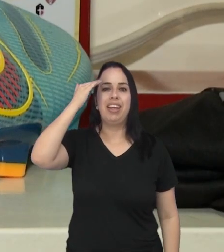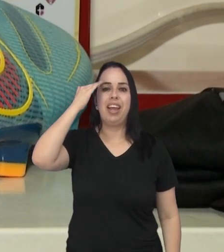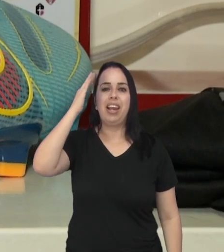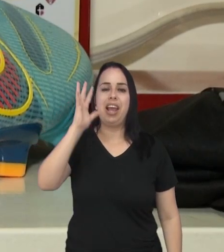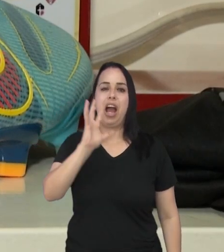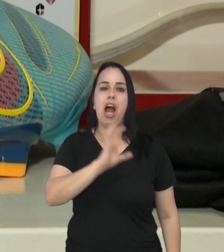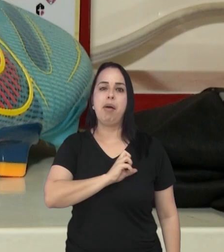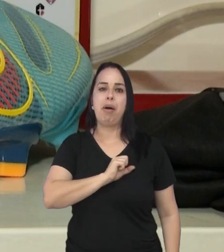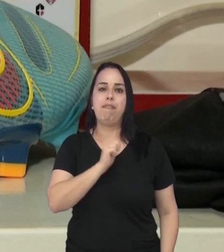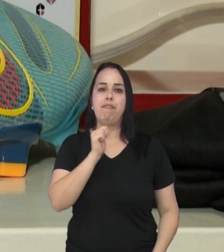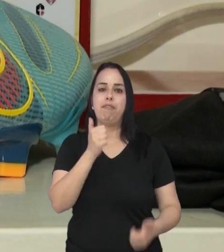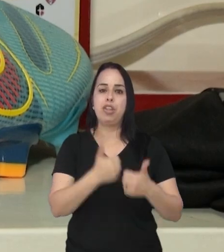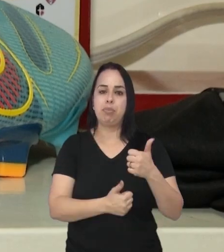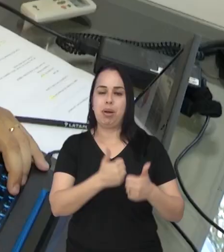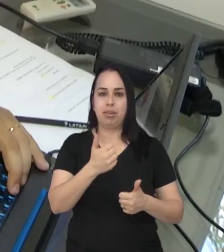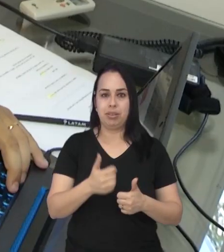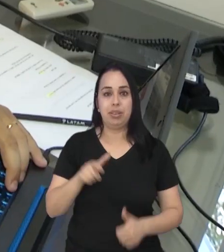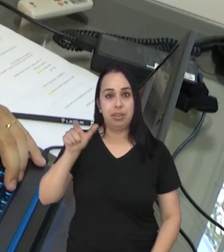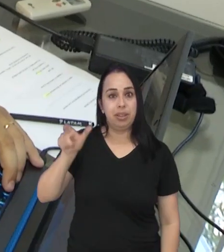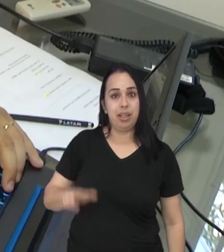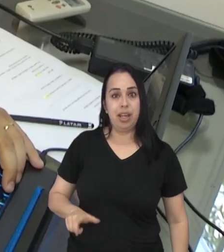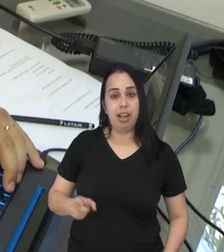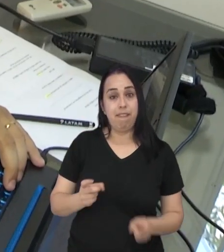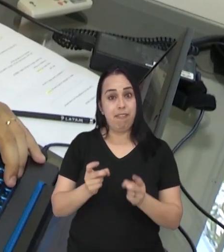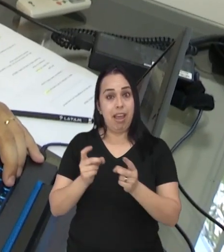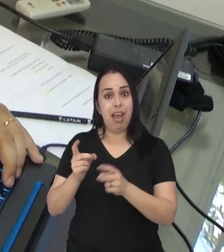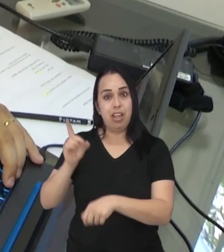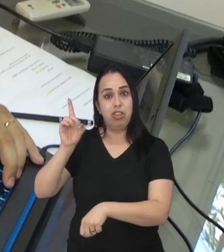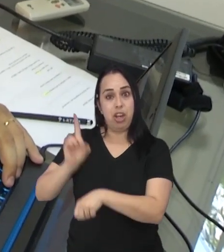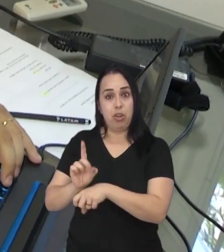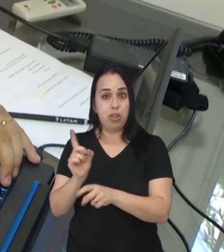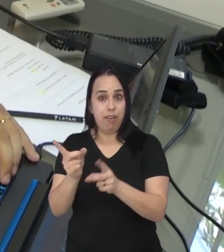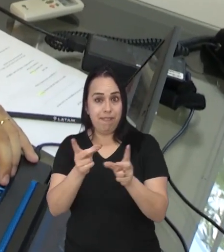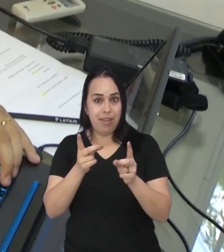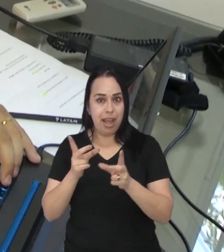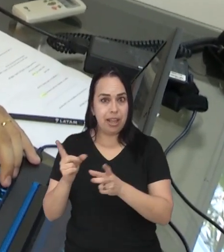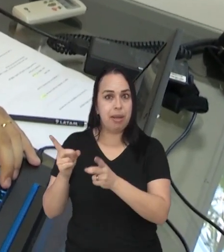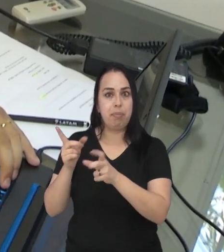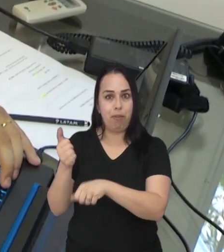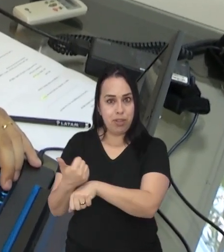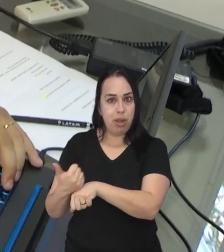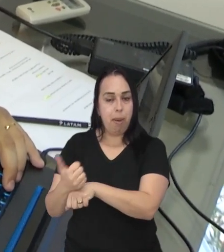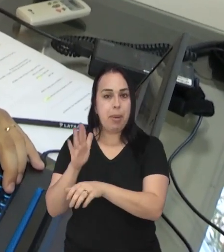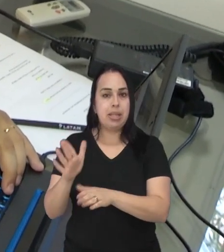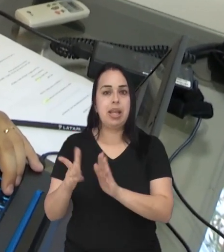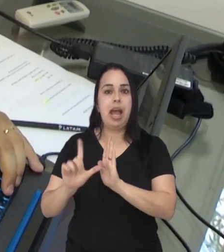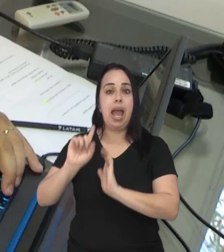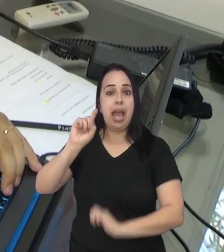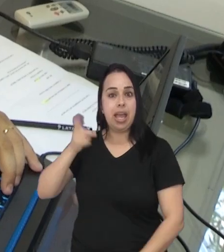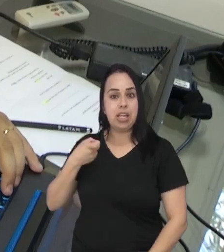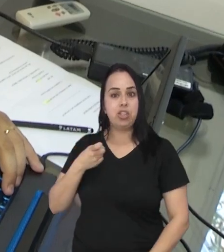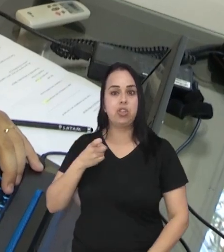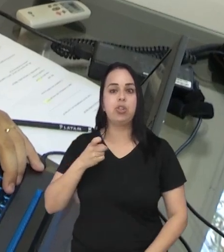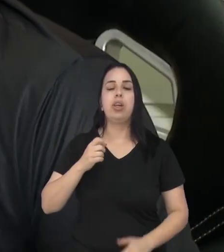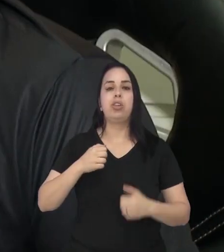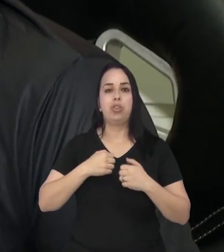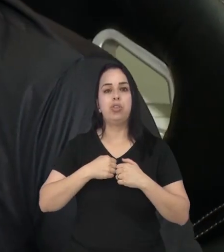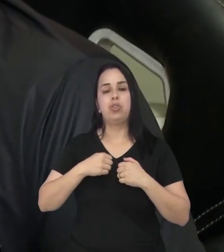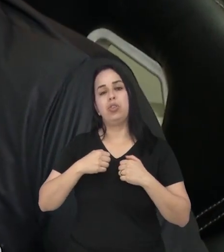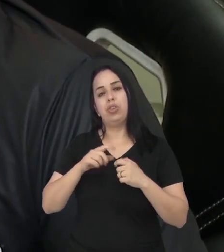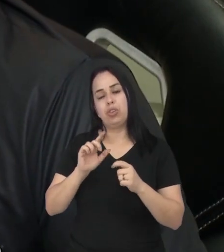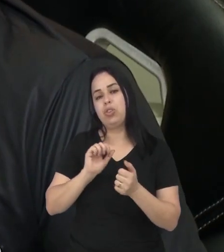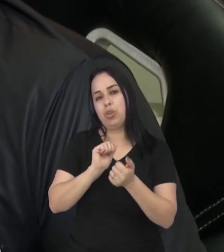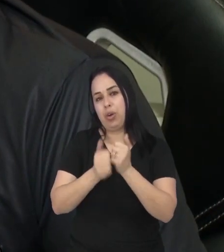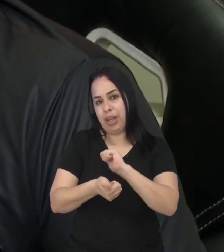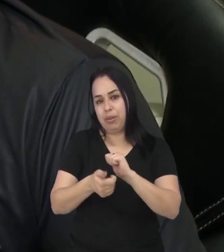o tamanho da paixão pelo futebol. O diretor de vendas tem uma longa história com o esporte e chegou a ser jogador profissional. Joguei no